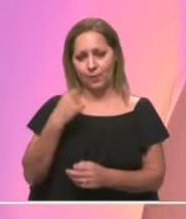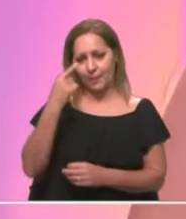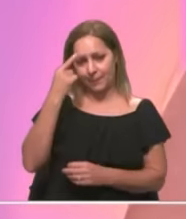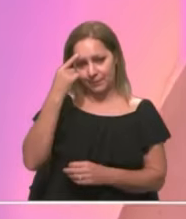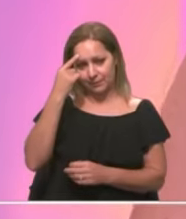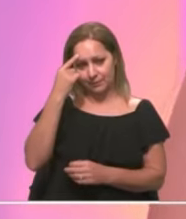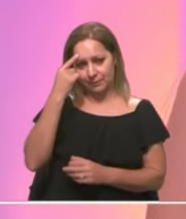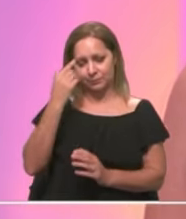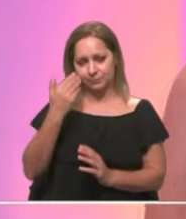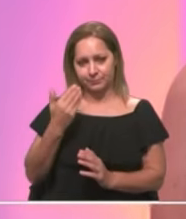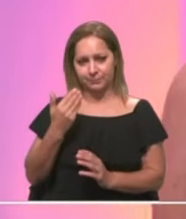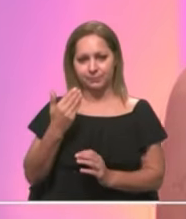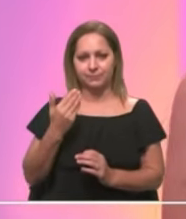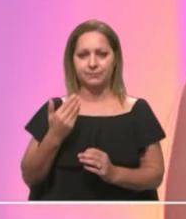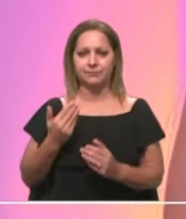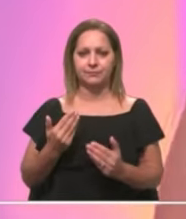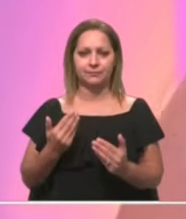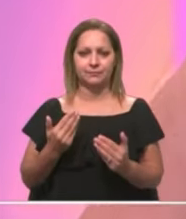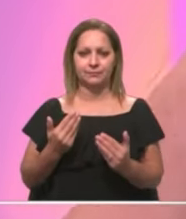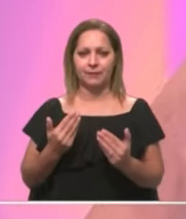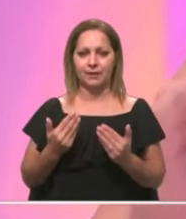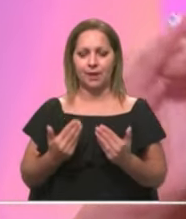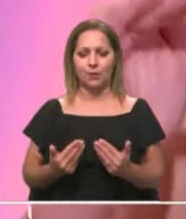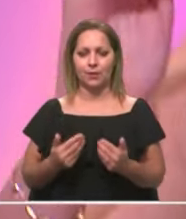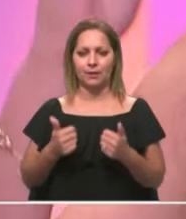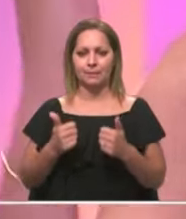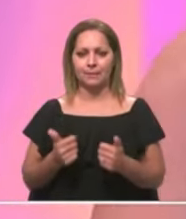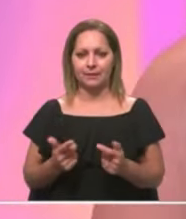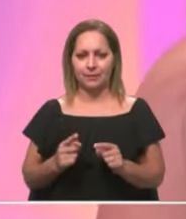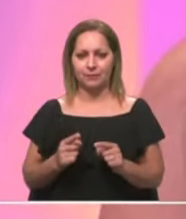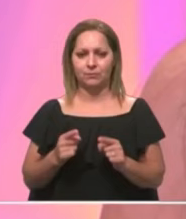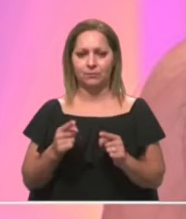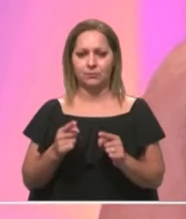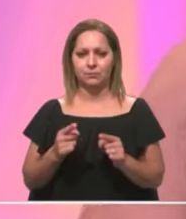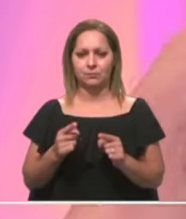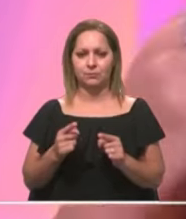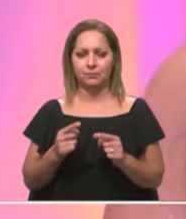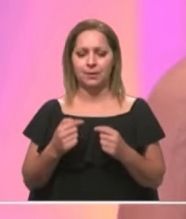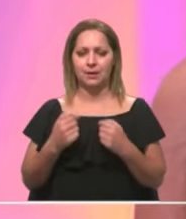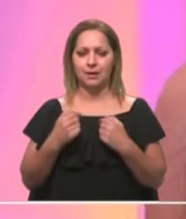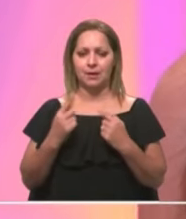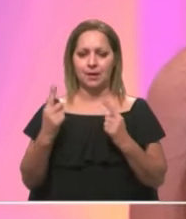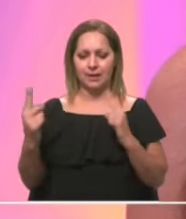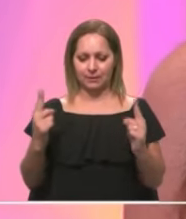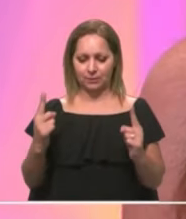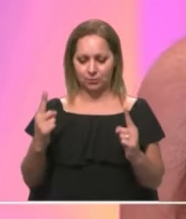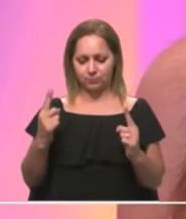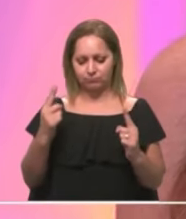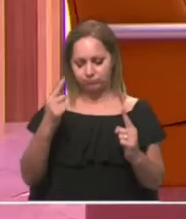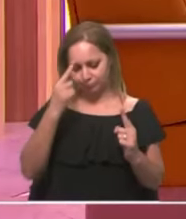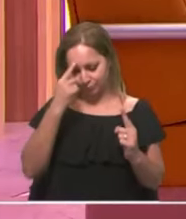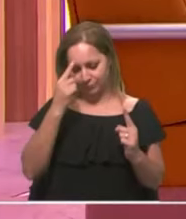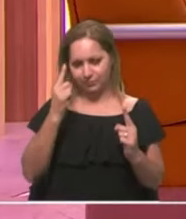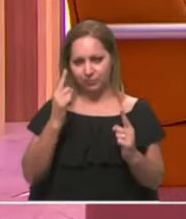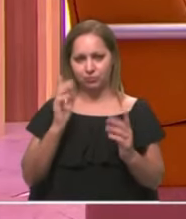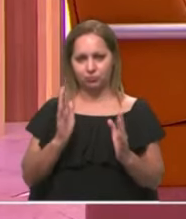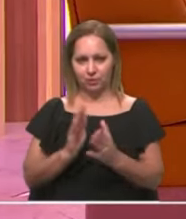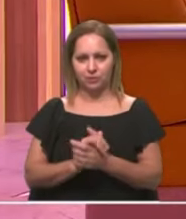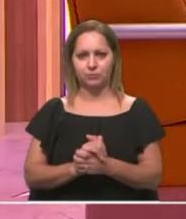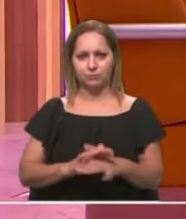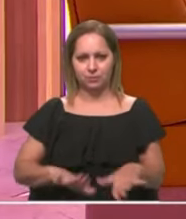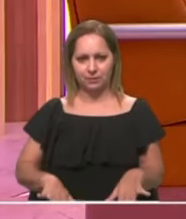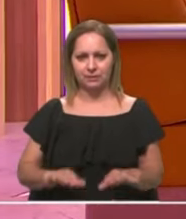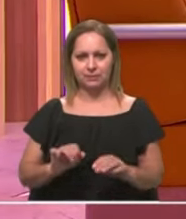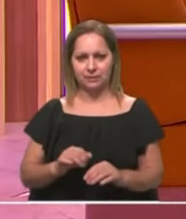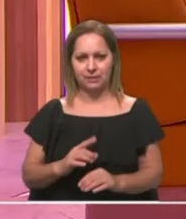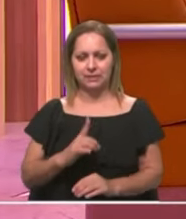altura. Agora não está a resultar. Vamos pensar em nós. E entre a ruptura e já estão divorciados, não é? Sim.